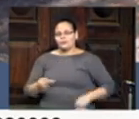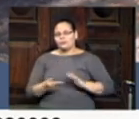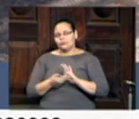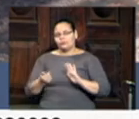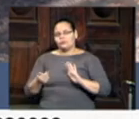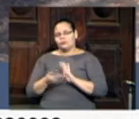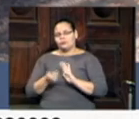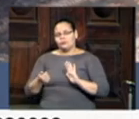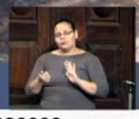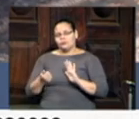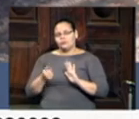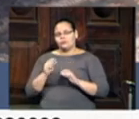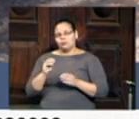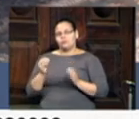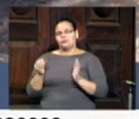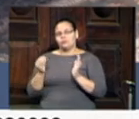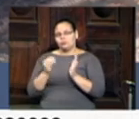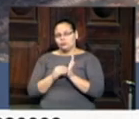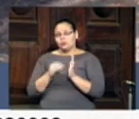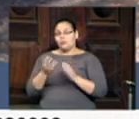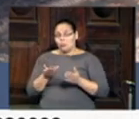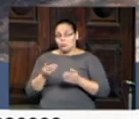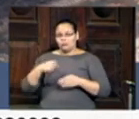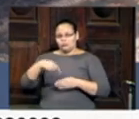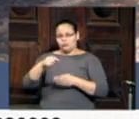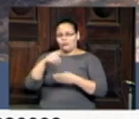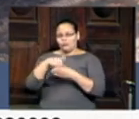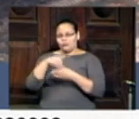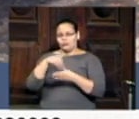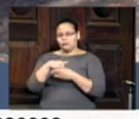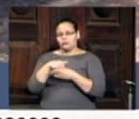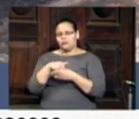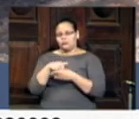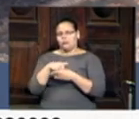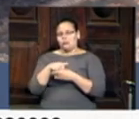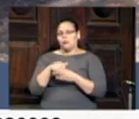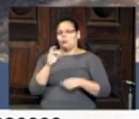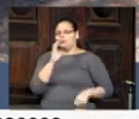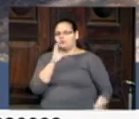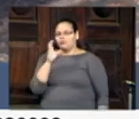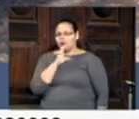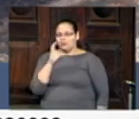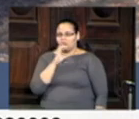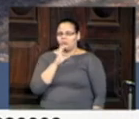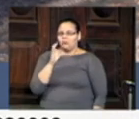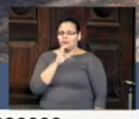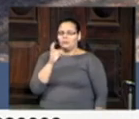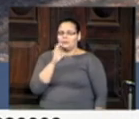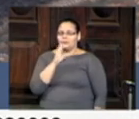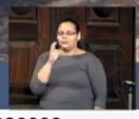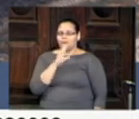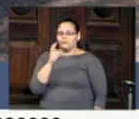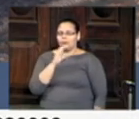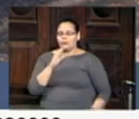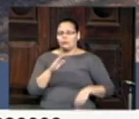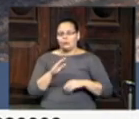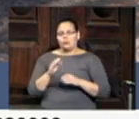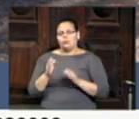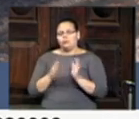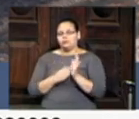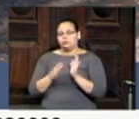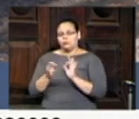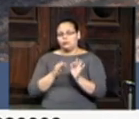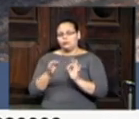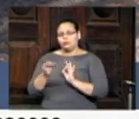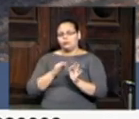retirasse e pusesse em votação, pedisse regime de urgência a esse projeto que eu